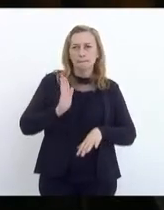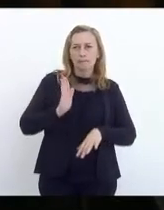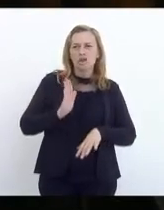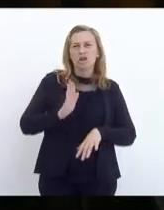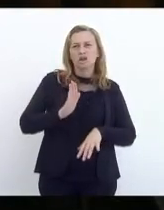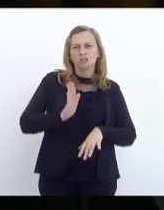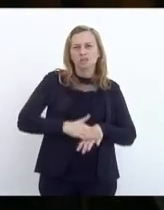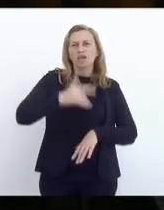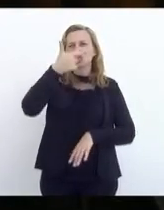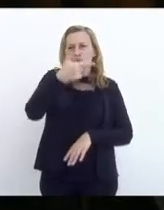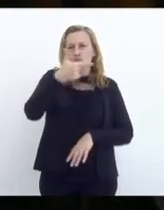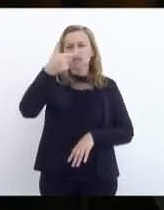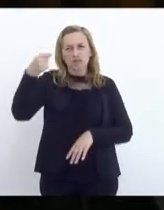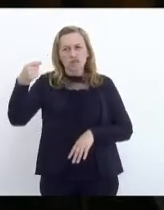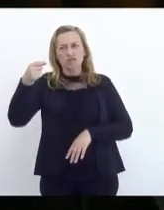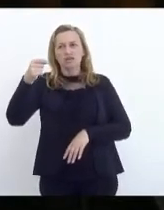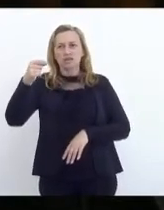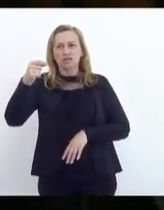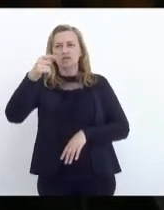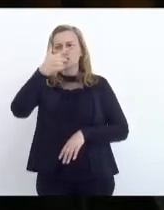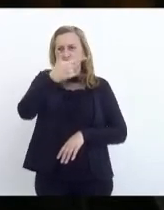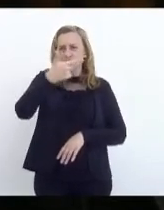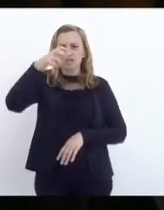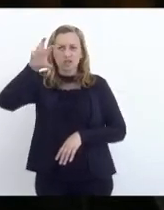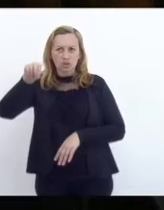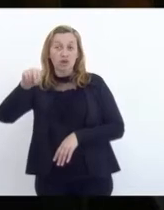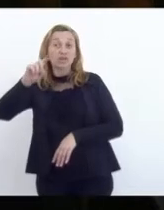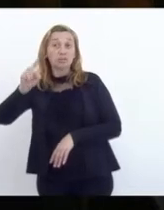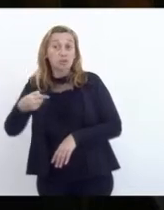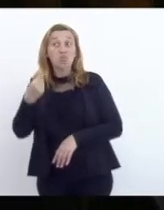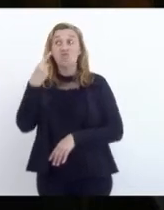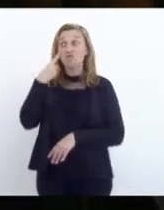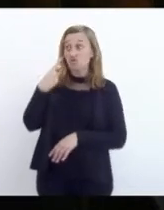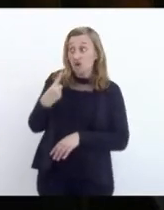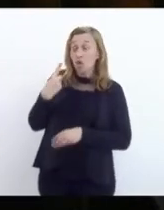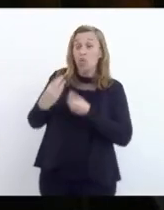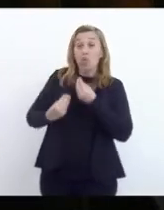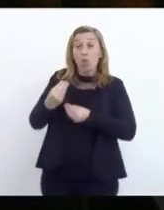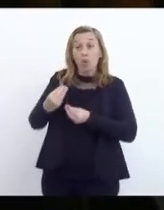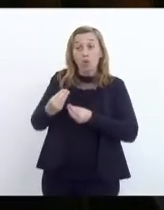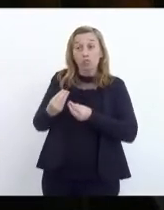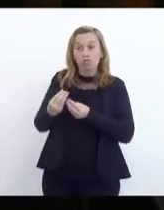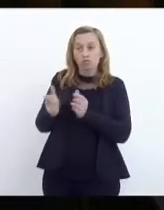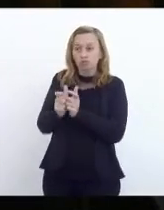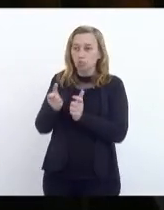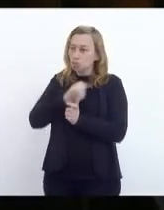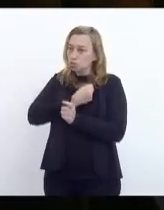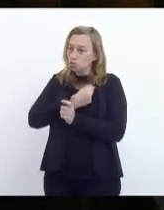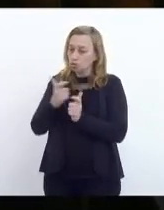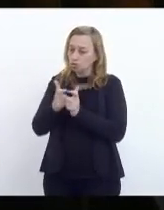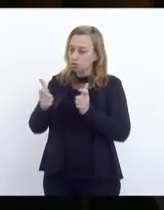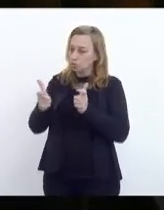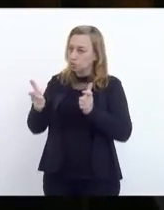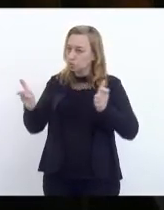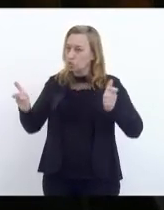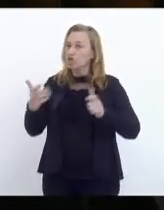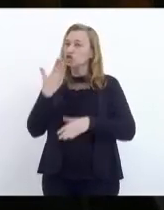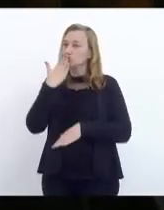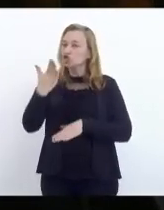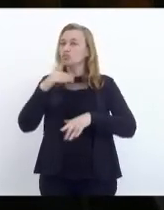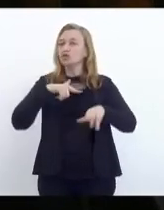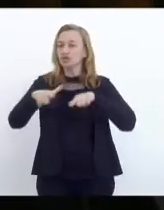250 mil. A senhora veja como avançou esse tipo de trabalho